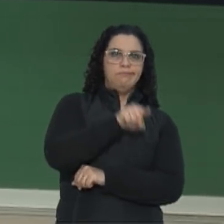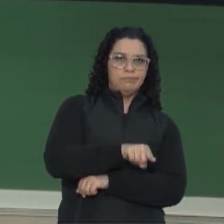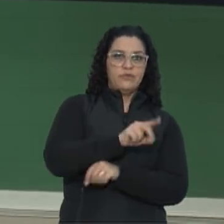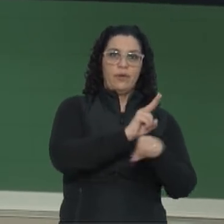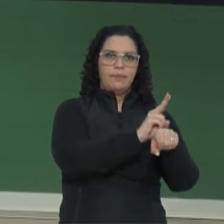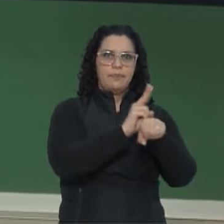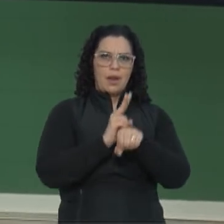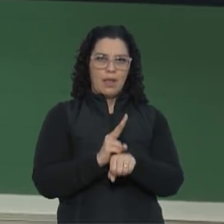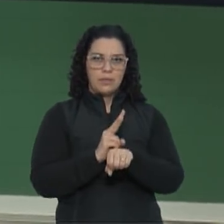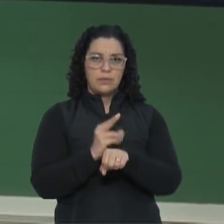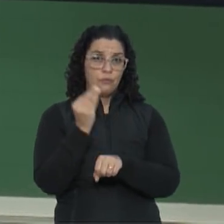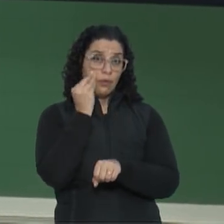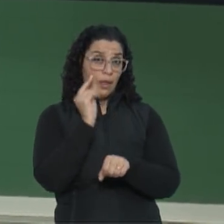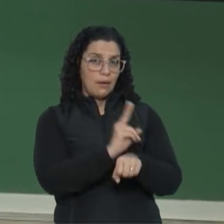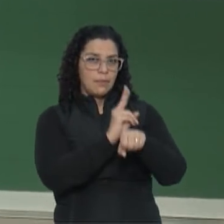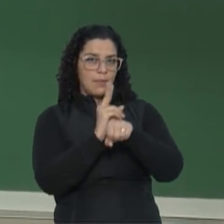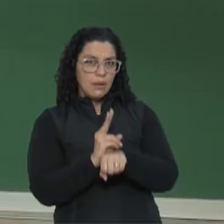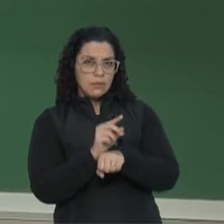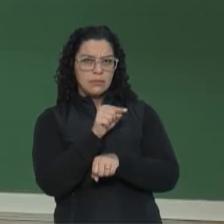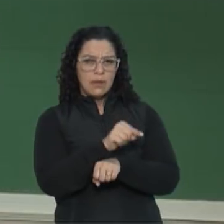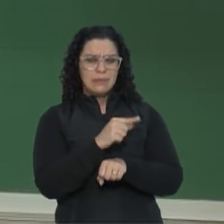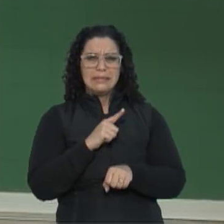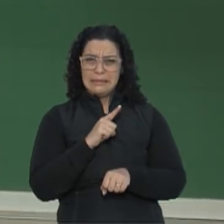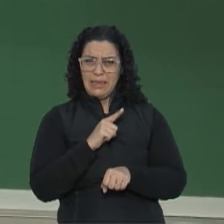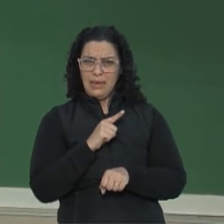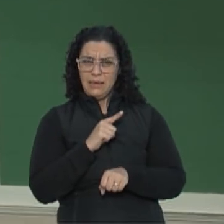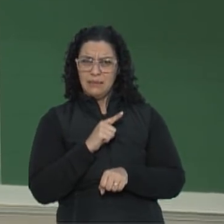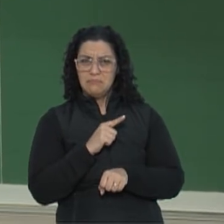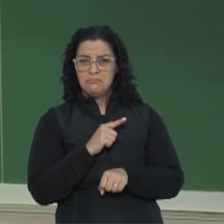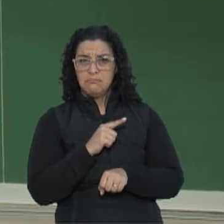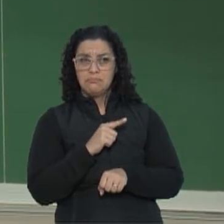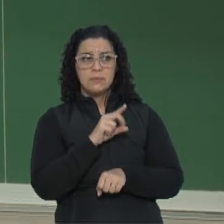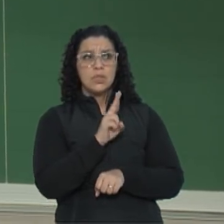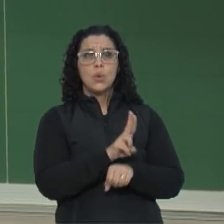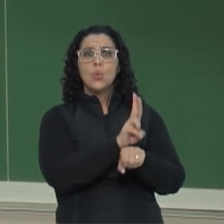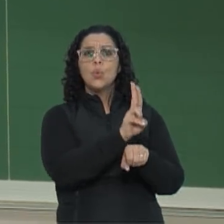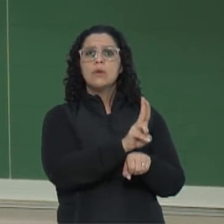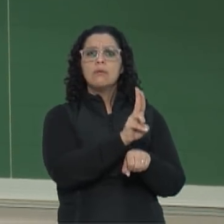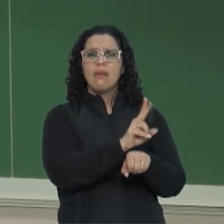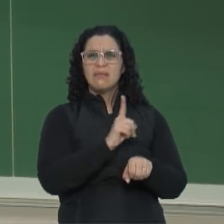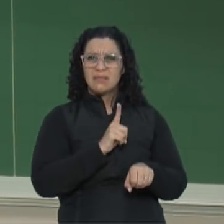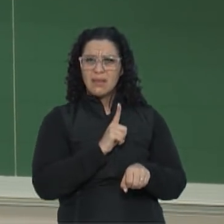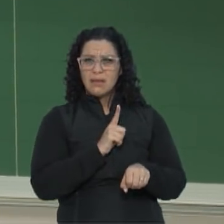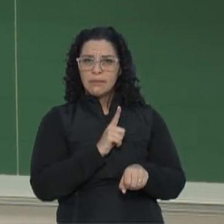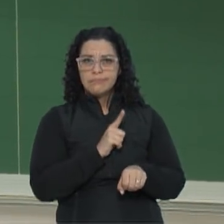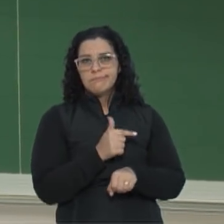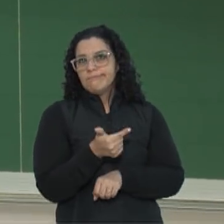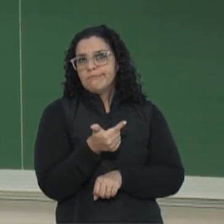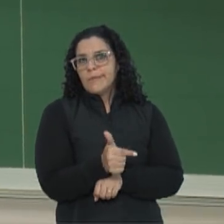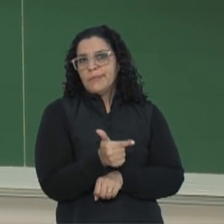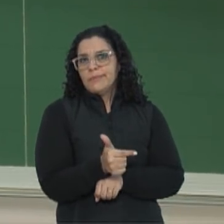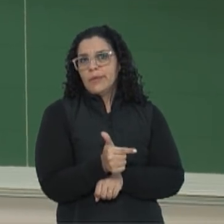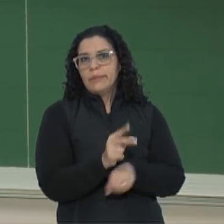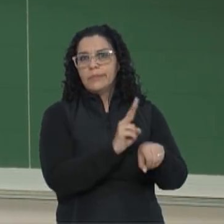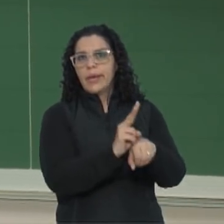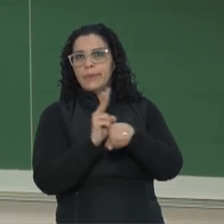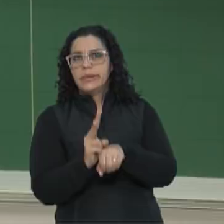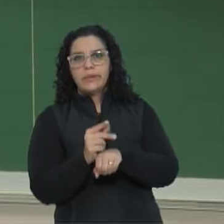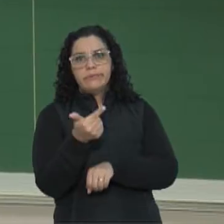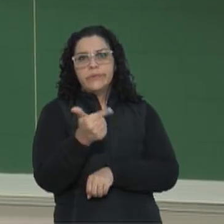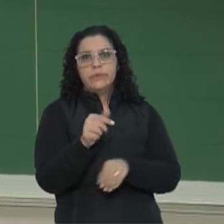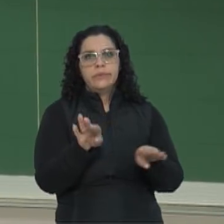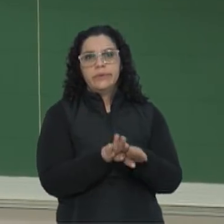minha ordem maior e vizinha. Unidade. Tenho unidade para ser